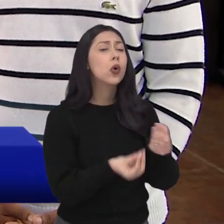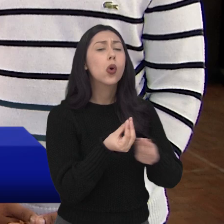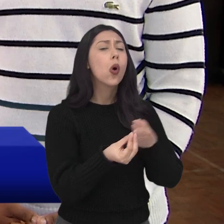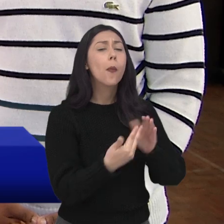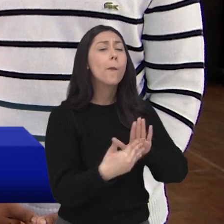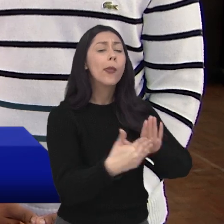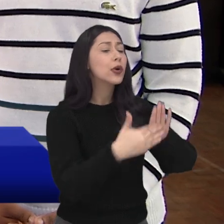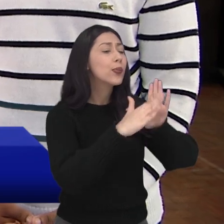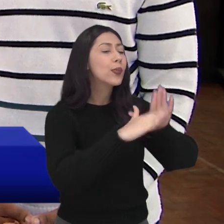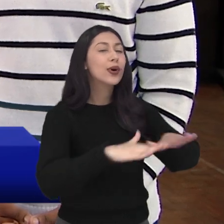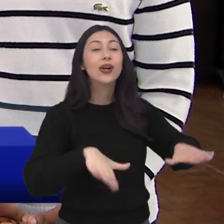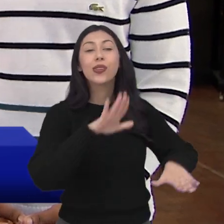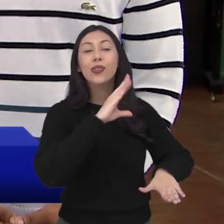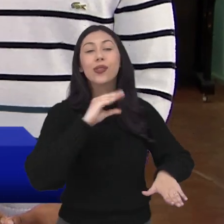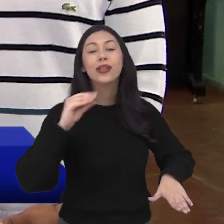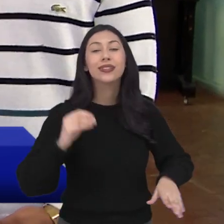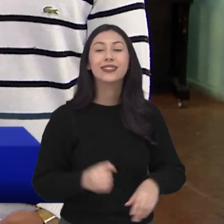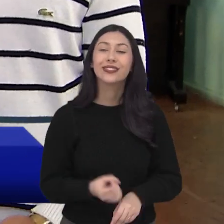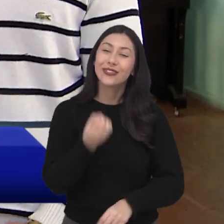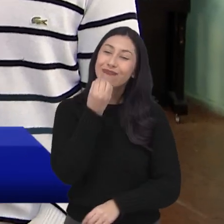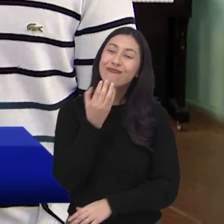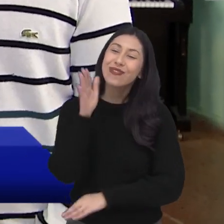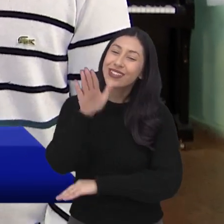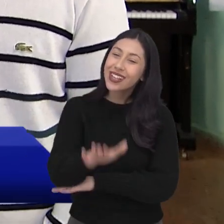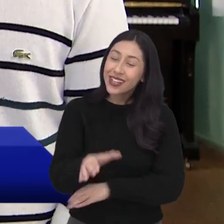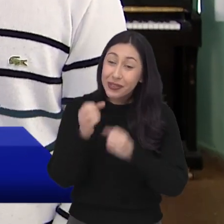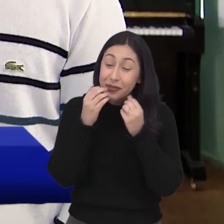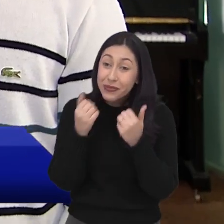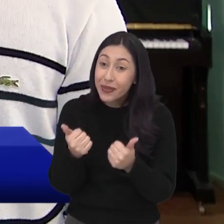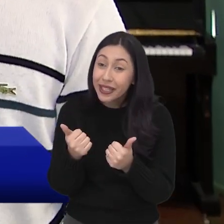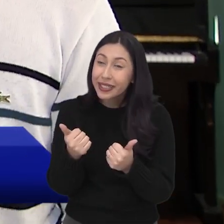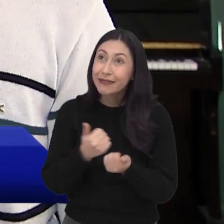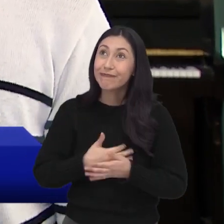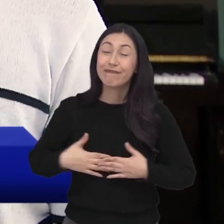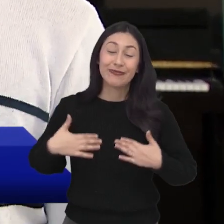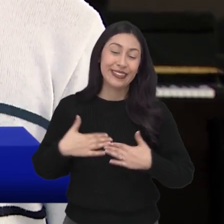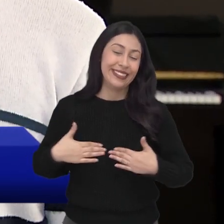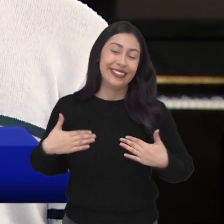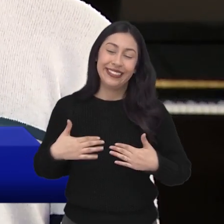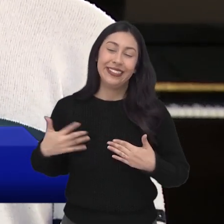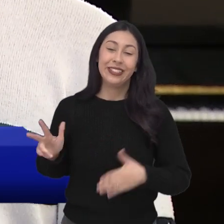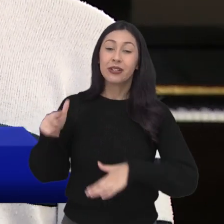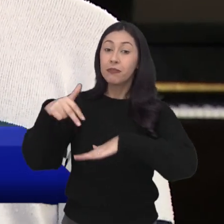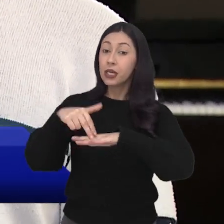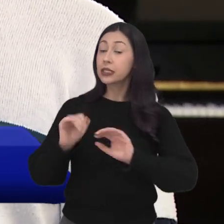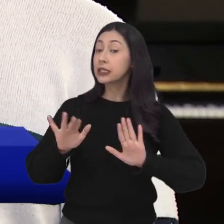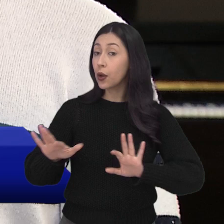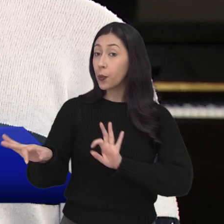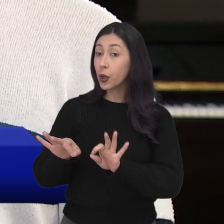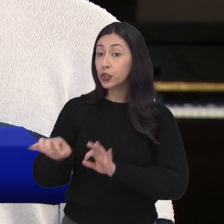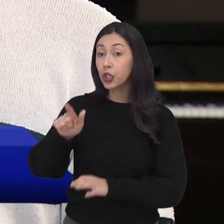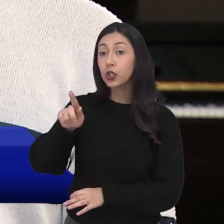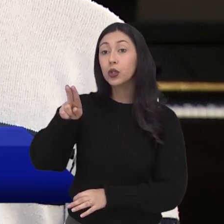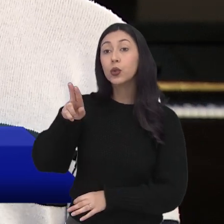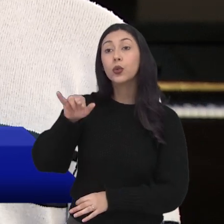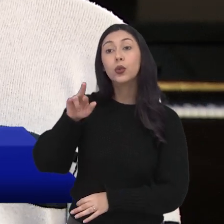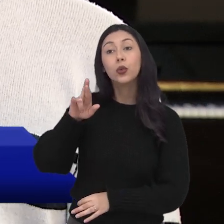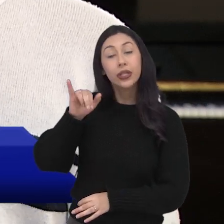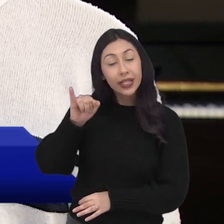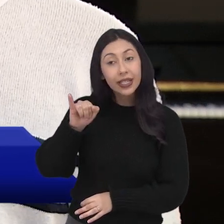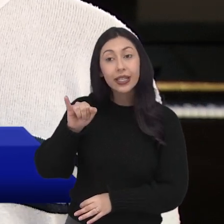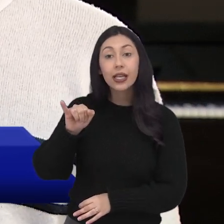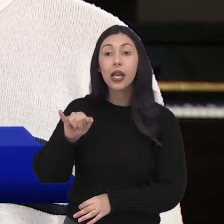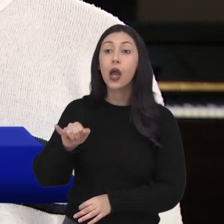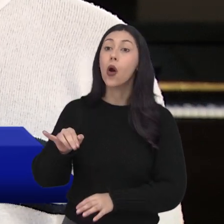benéfico para as crianças e para os adolescentes? Muito boa tarde, tudo bem? É um prazer estar aqui. O Projeto Guri é um programa sociocultural